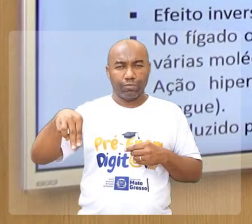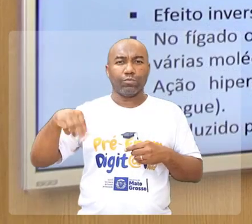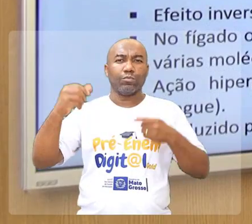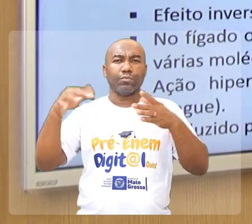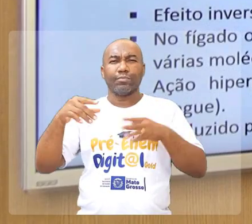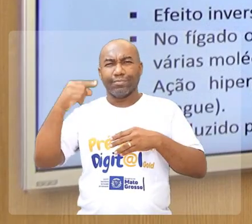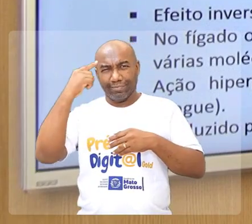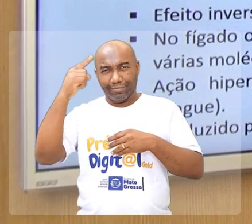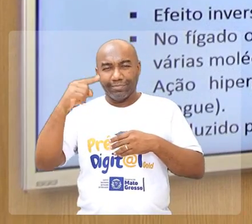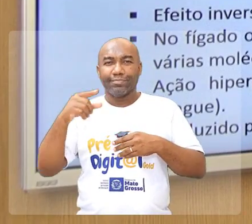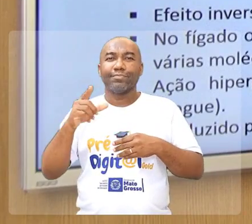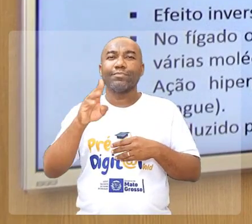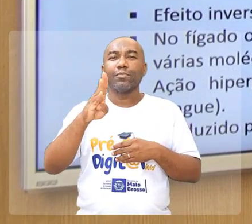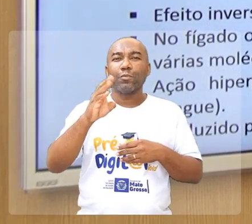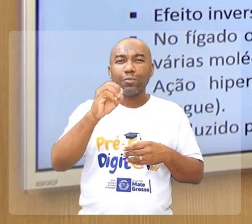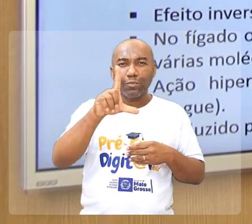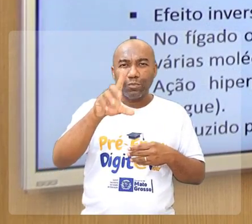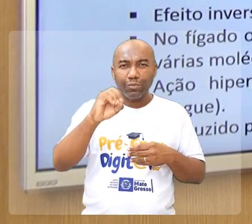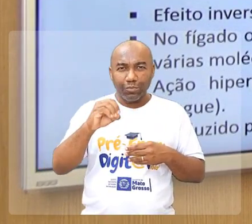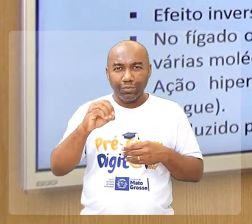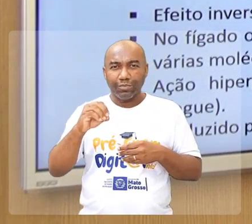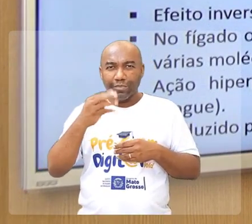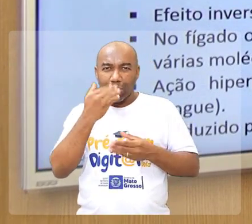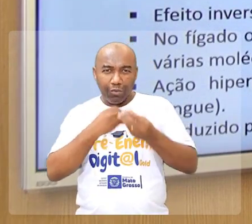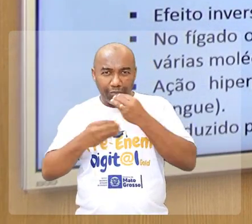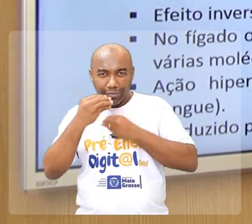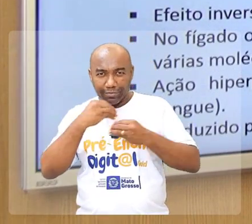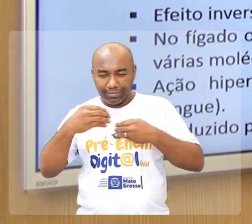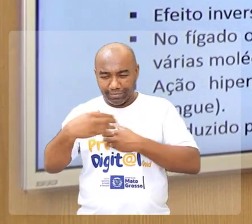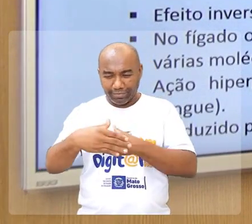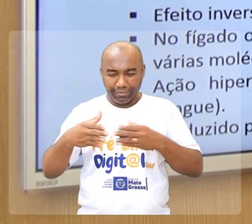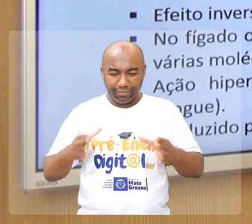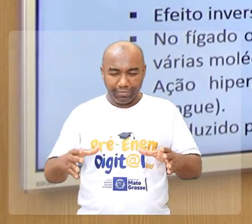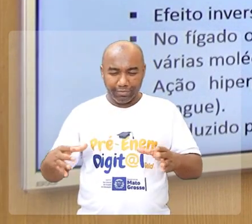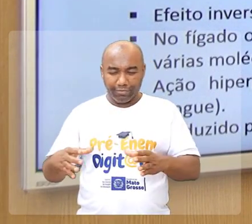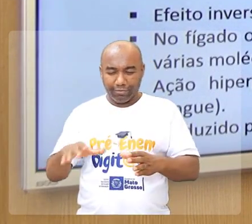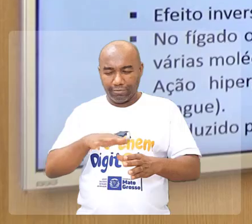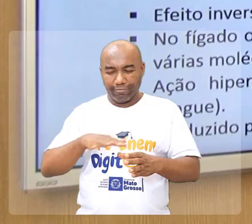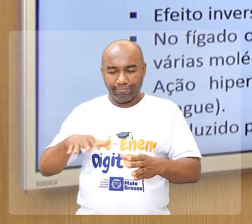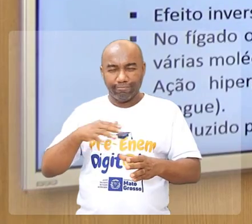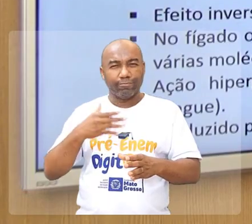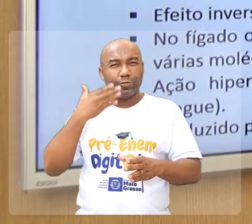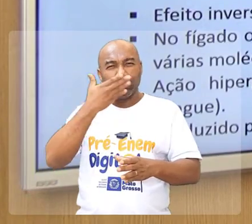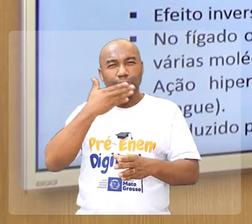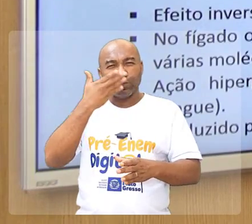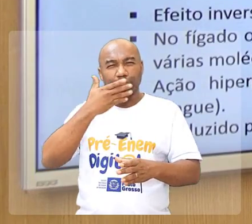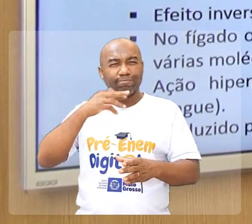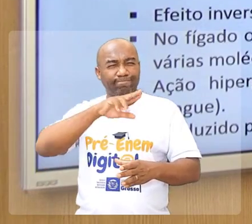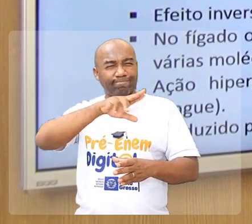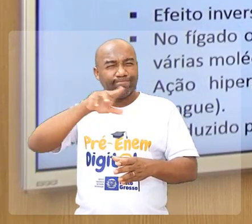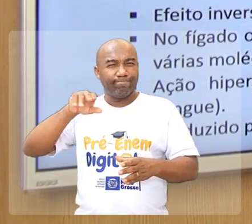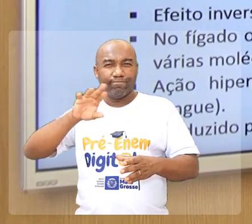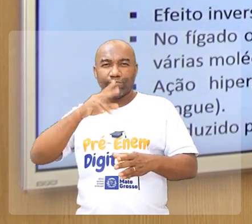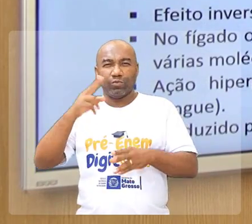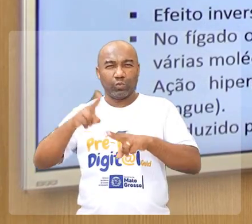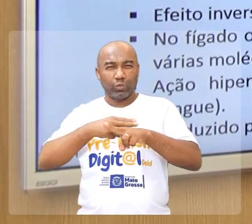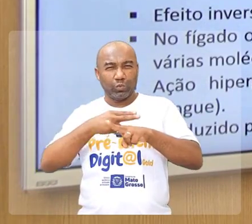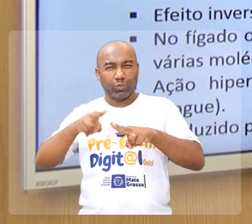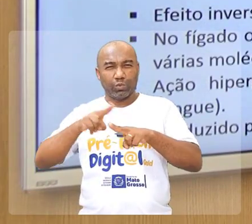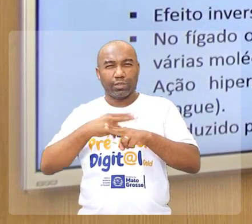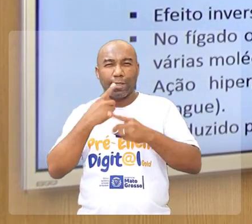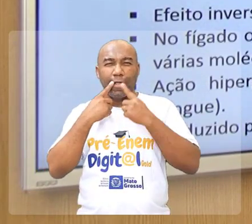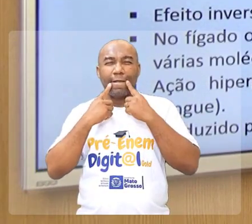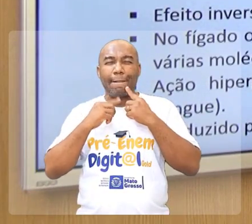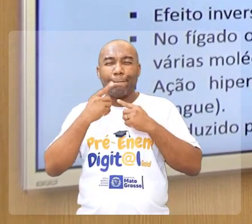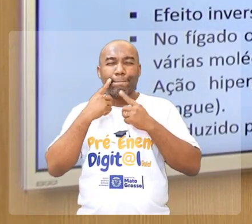naquele bolo que você gosta de comer, vai ter que ser bolo doce. Eu acabei de pensar num Floresta Negra, você pode pensar no que você quiser. Ó, já estou